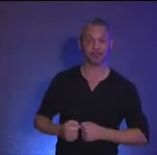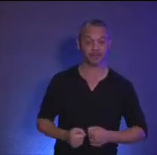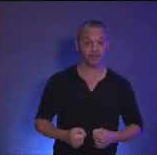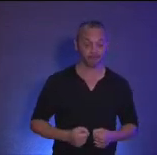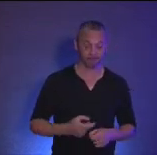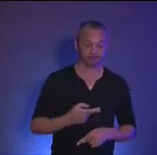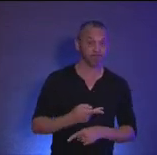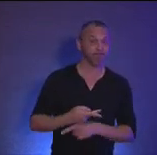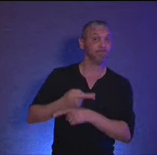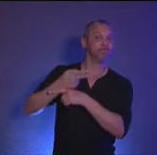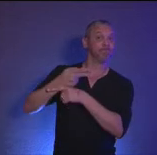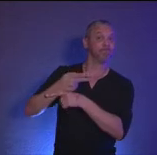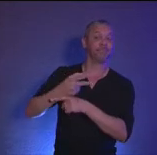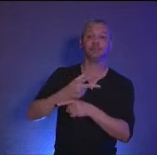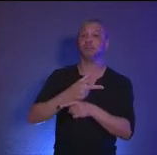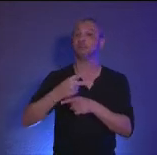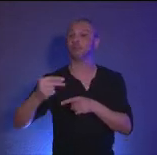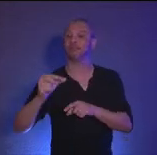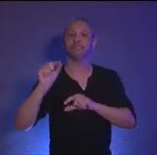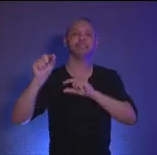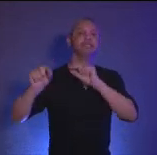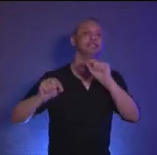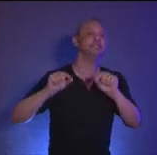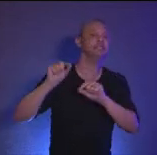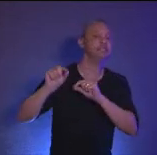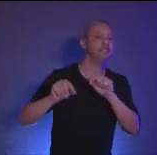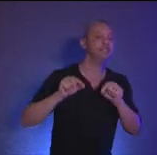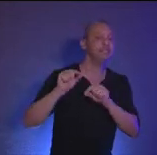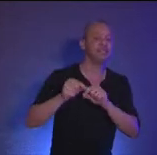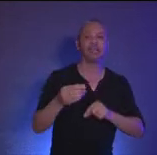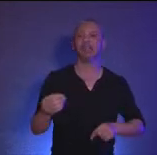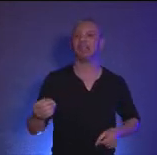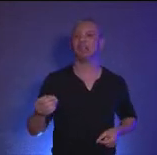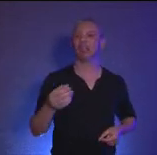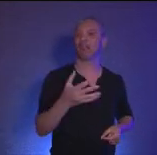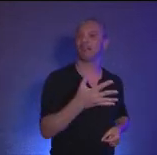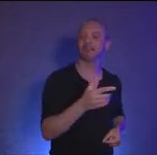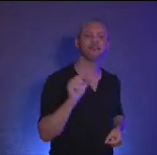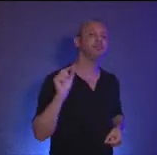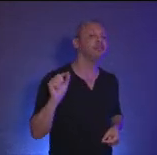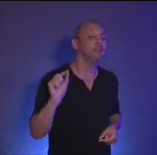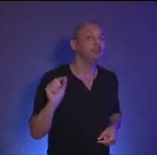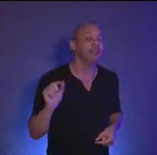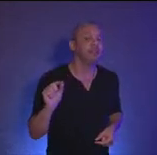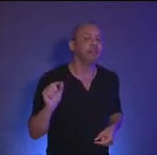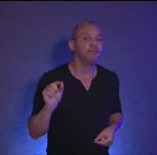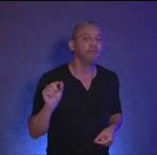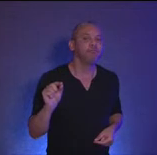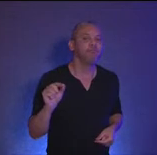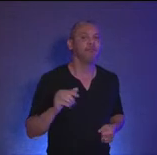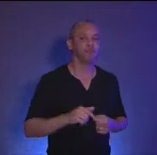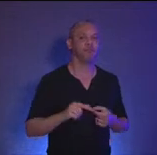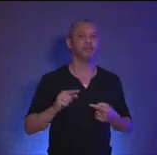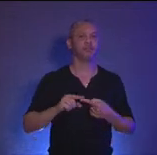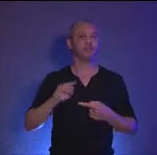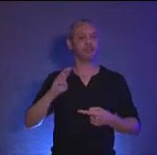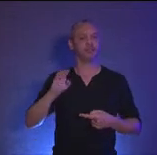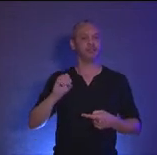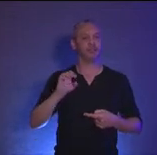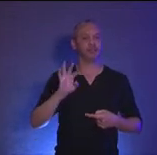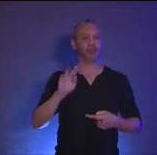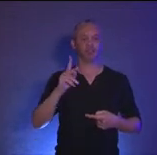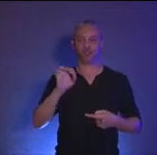Bom, o trabalho vencedor da categoria Inovação e Experimentação do Prêmio Cláudio Weber Abramo de Dados é Bote Ponto do